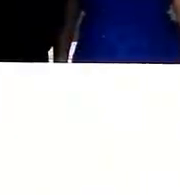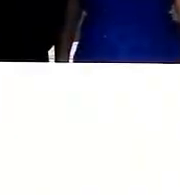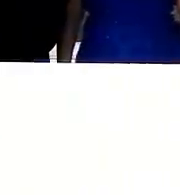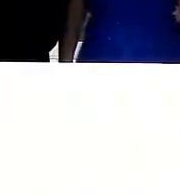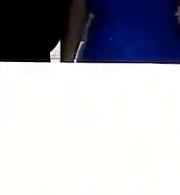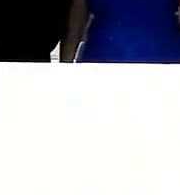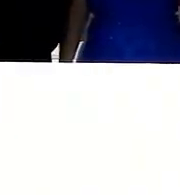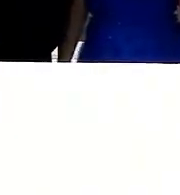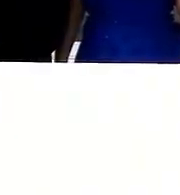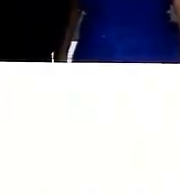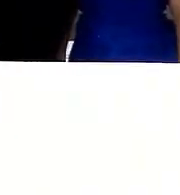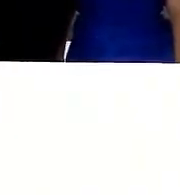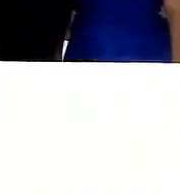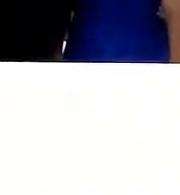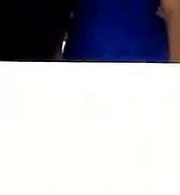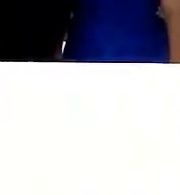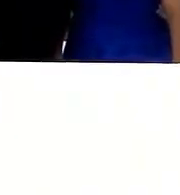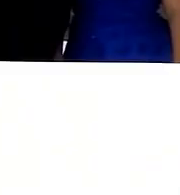conseguimos